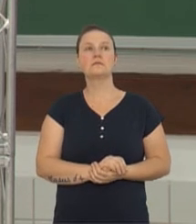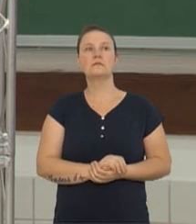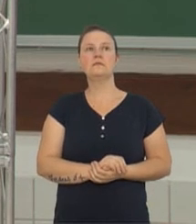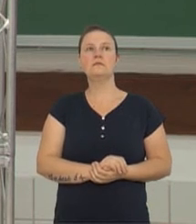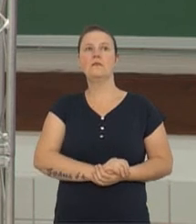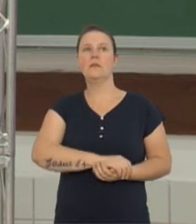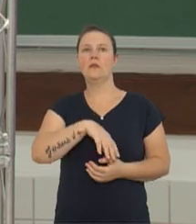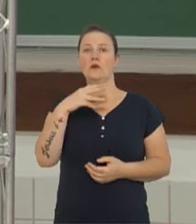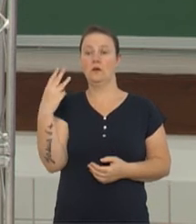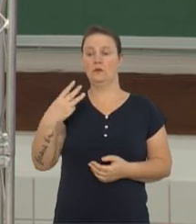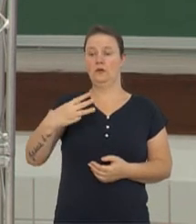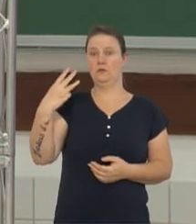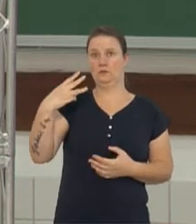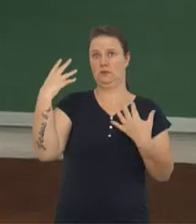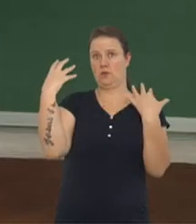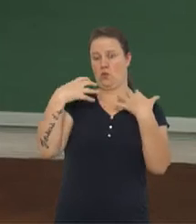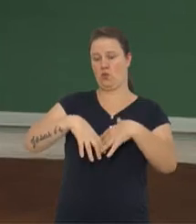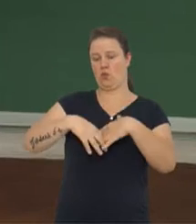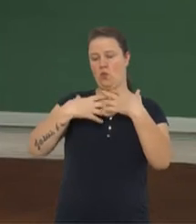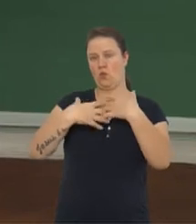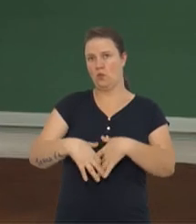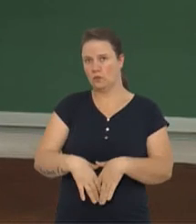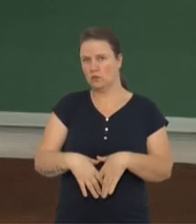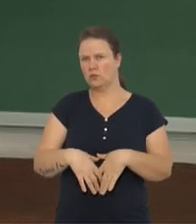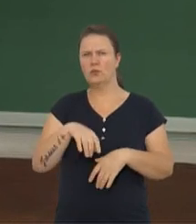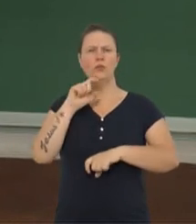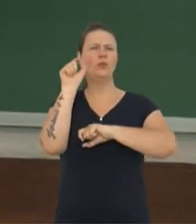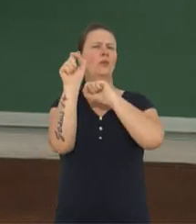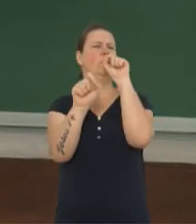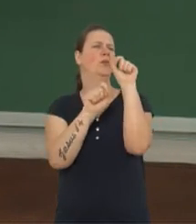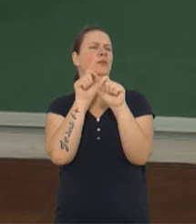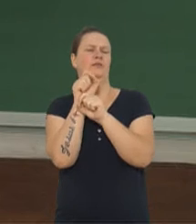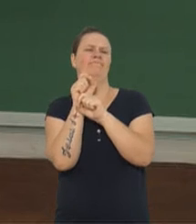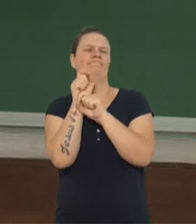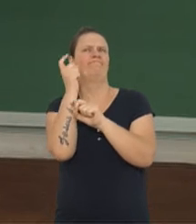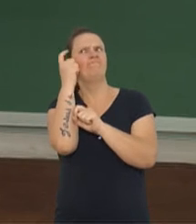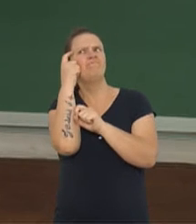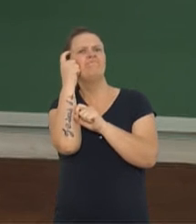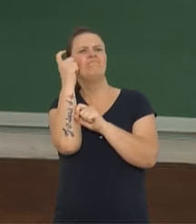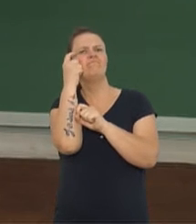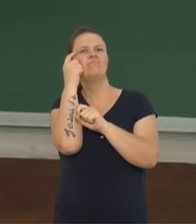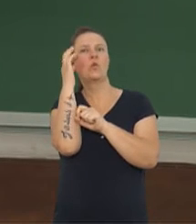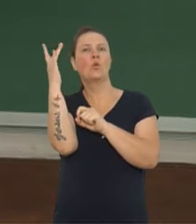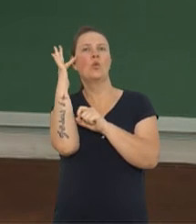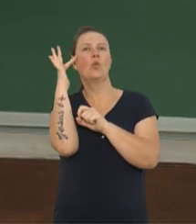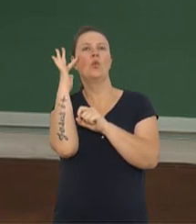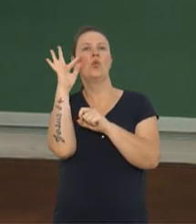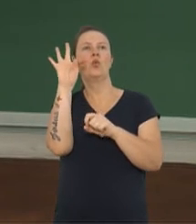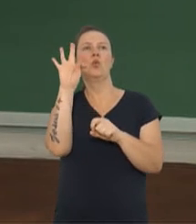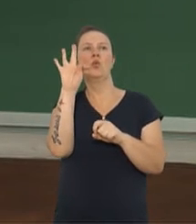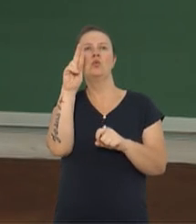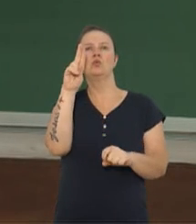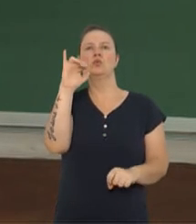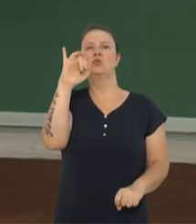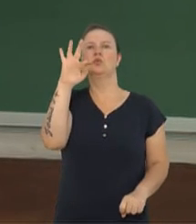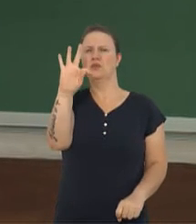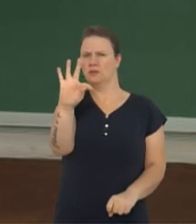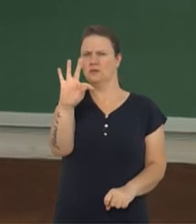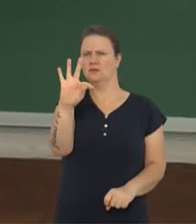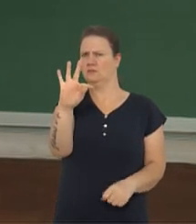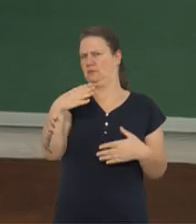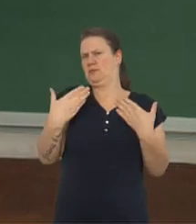Una tercera reflexión. Reflexión. ¿Qué se entiende por tweet?